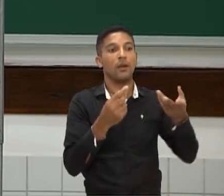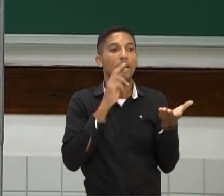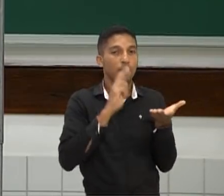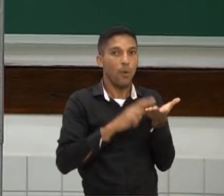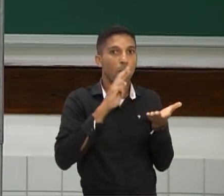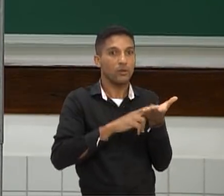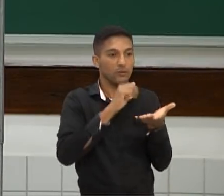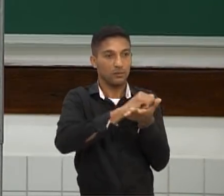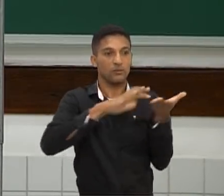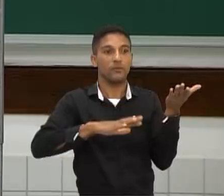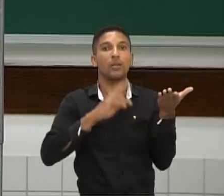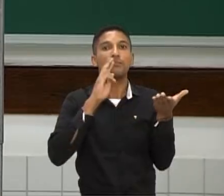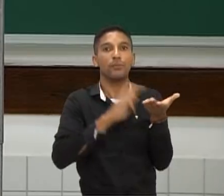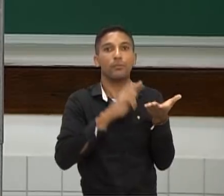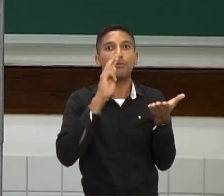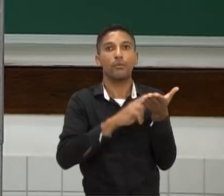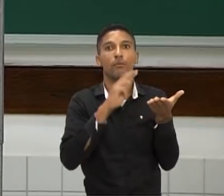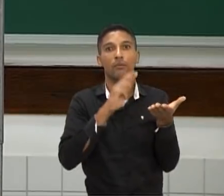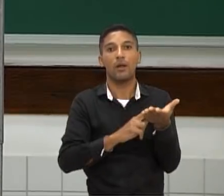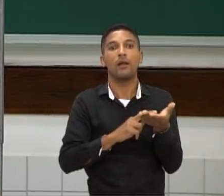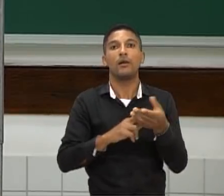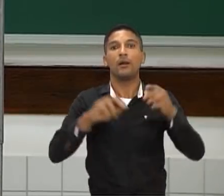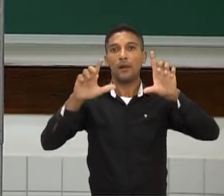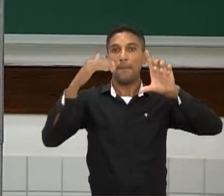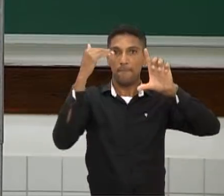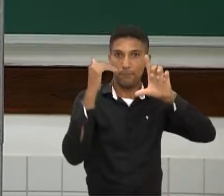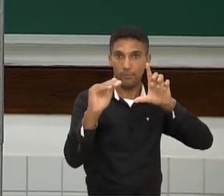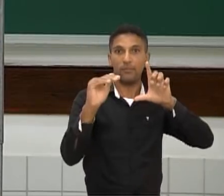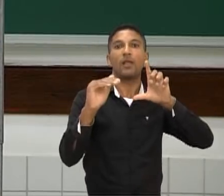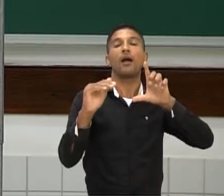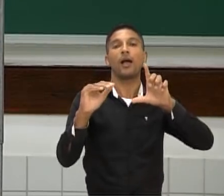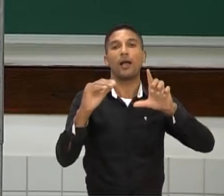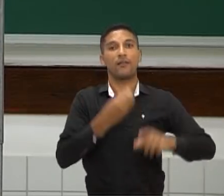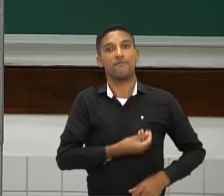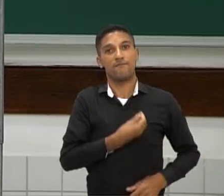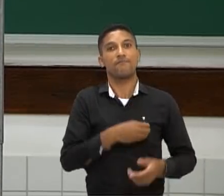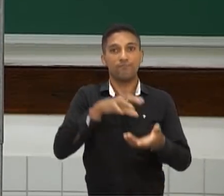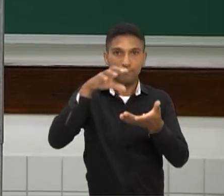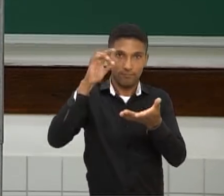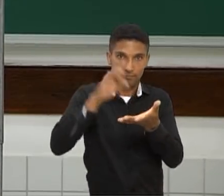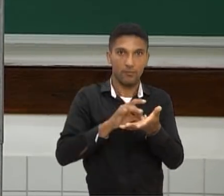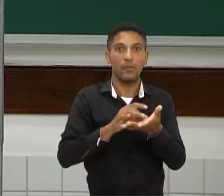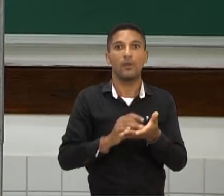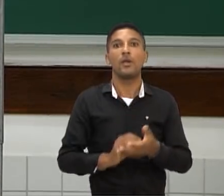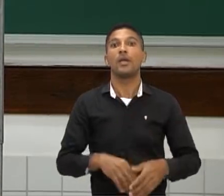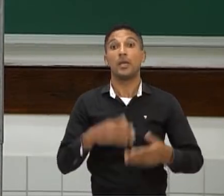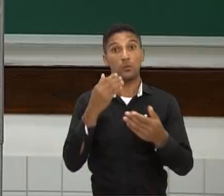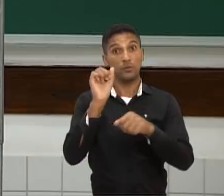garantida. Estudem, fiquem bem e eu aguardo vocês na nossa próxima aula.